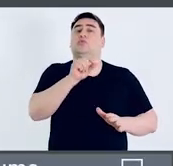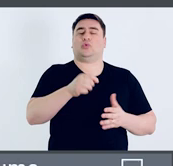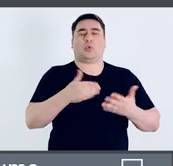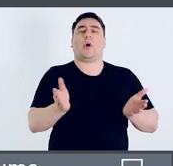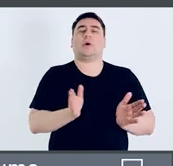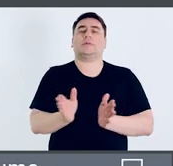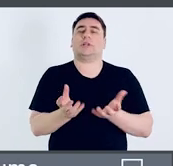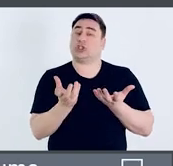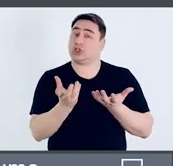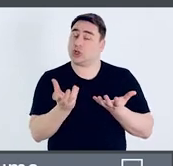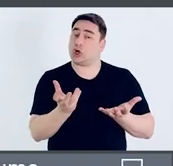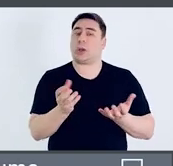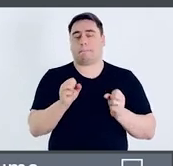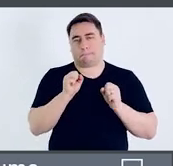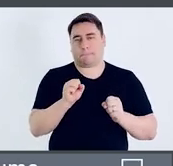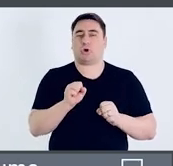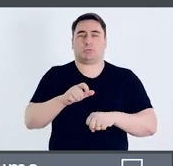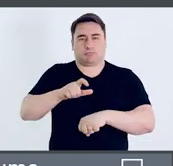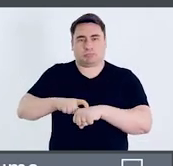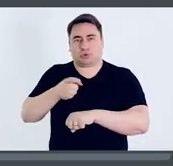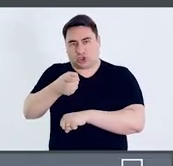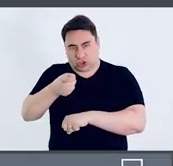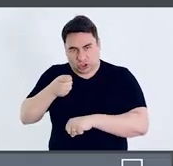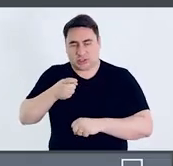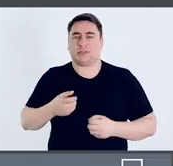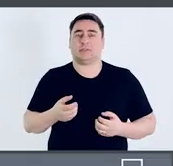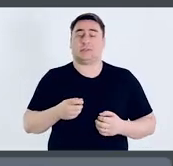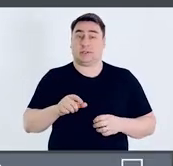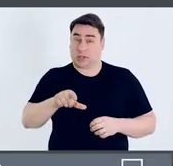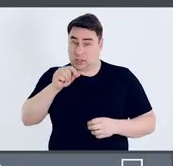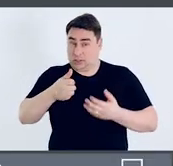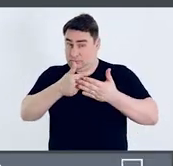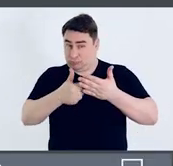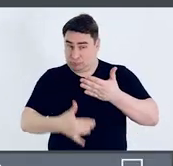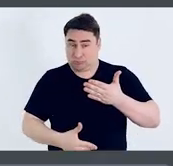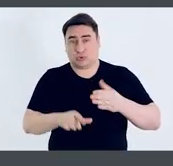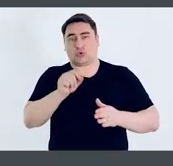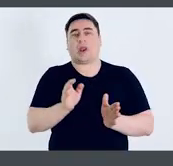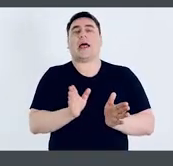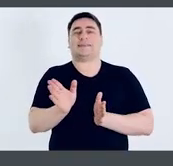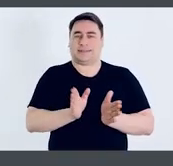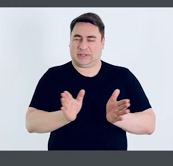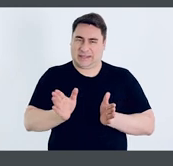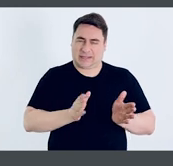acessibilidade, pressione o botão X. Nas opções de filtro, escolha Acessibilidade.